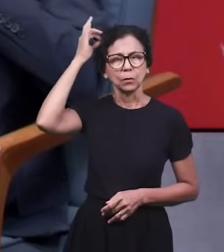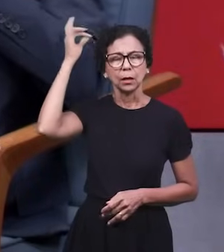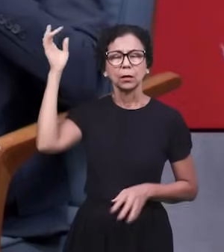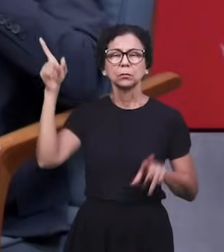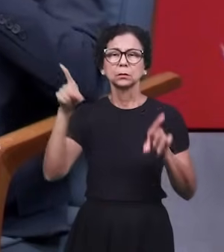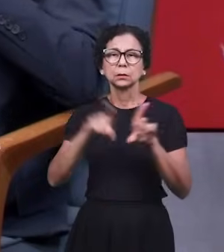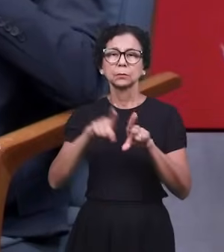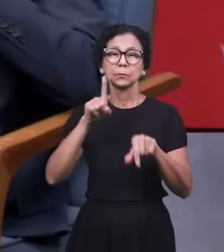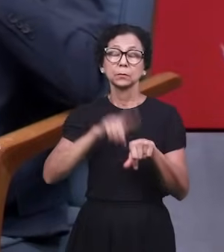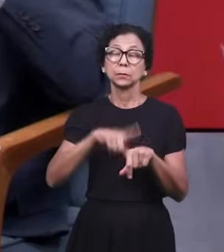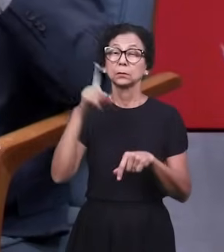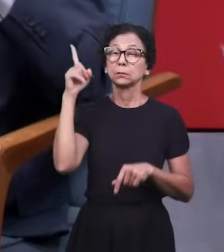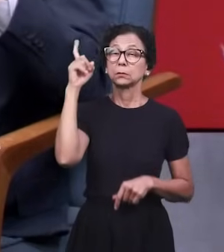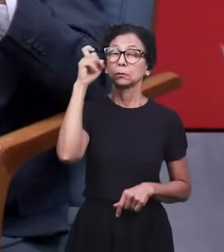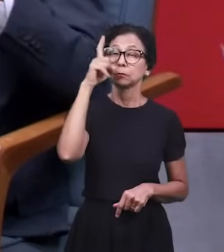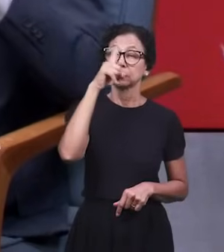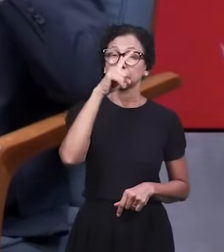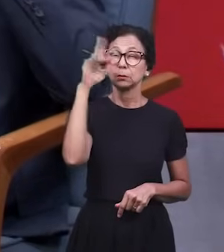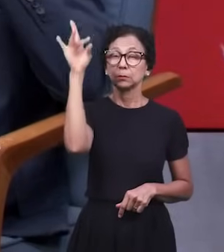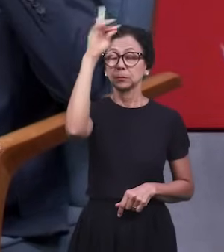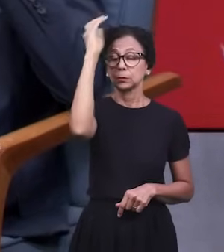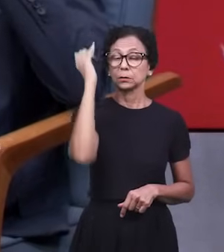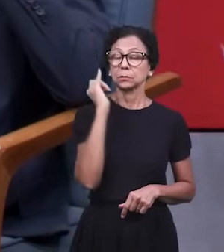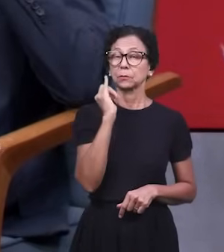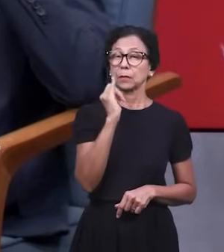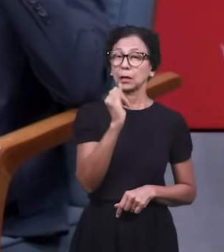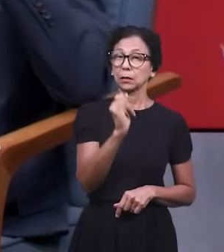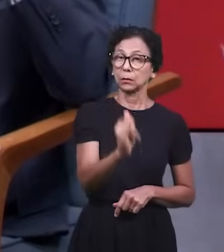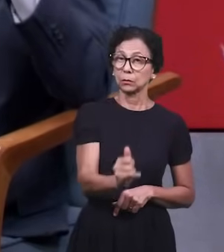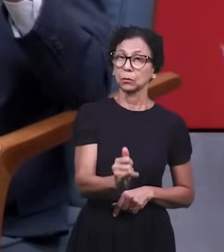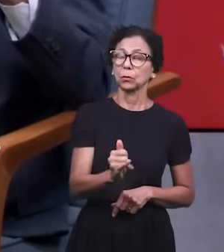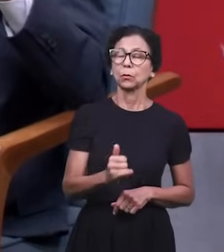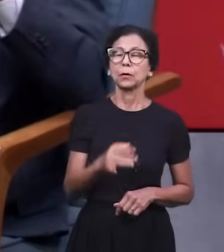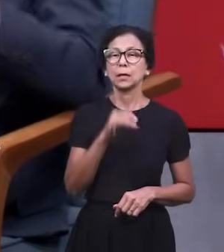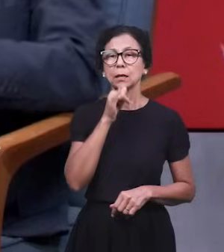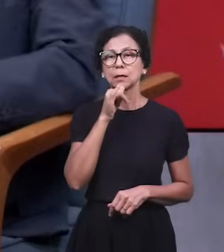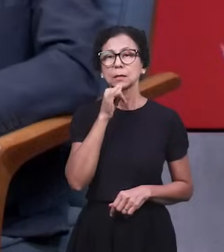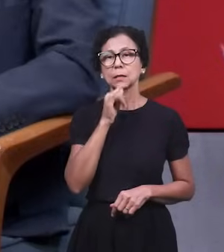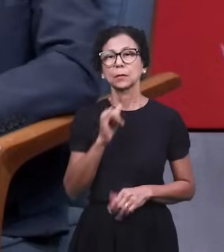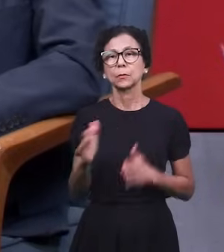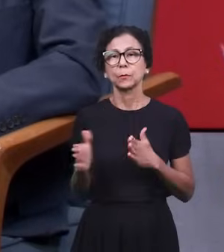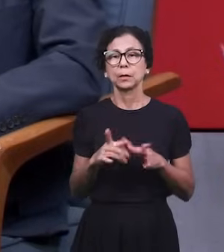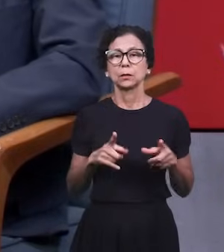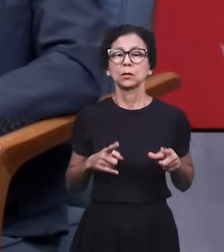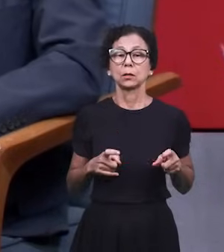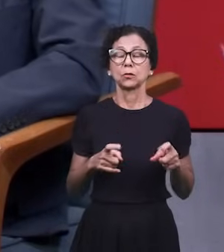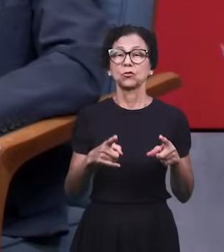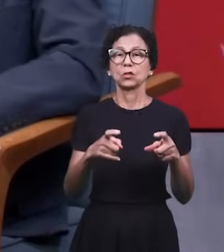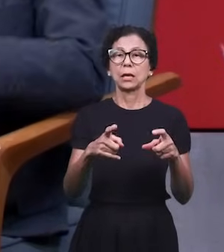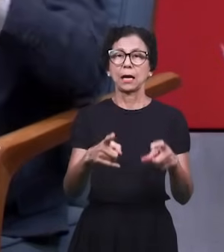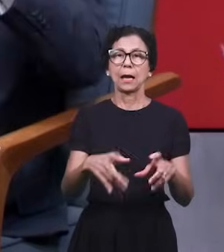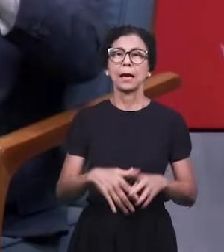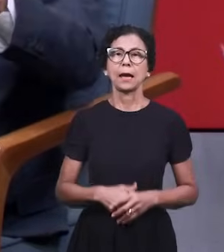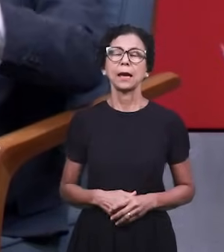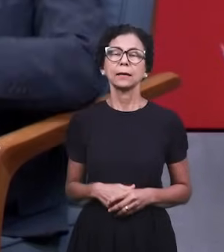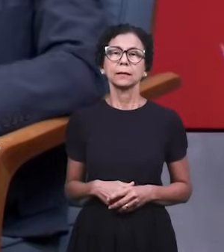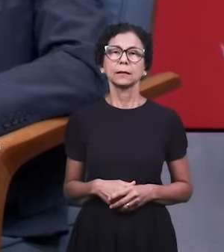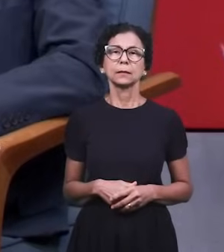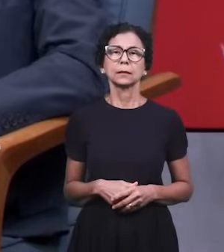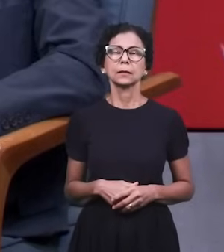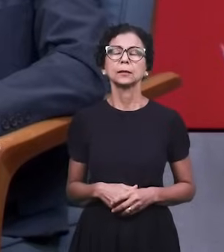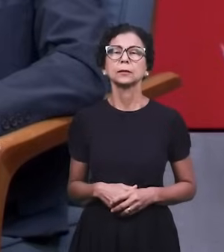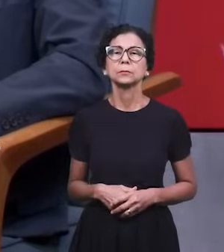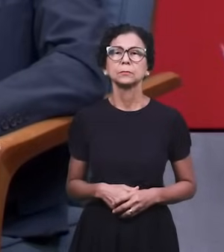momentos difíceis, o Espírito Santo falou. Na guerra, por exemplo, contra o rei Senaqueribe, o profeta foi